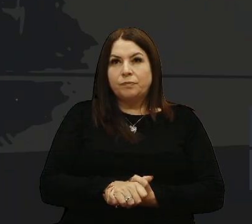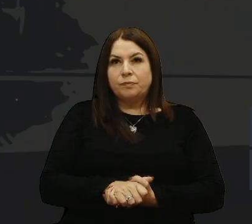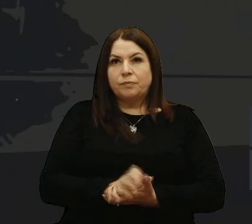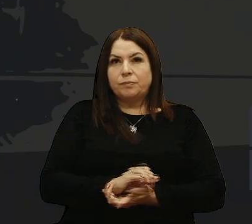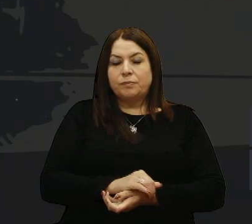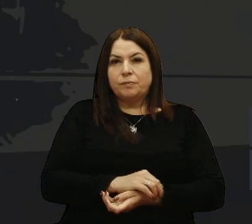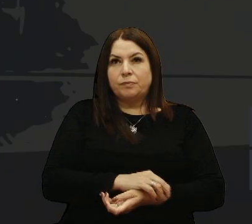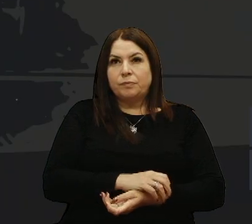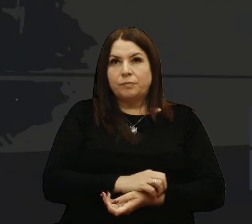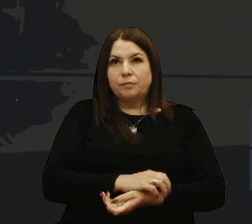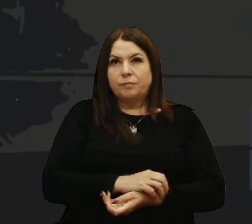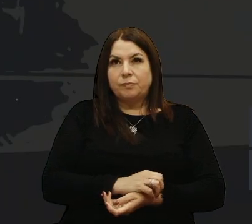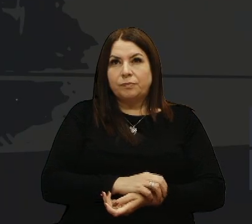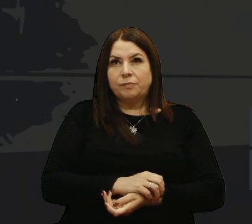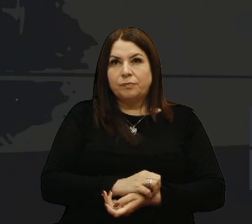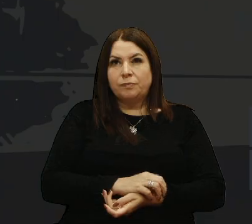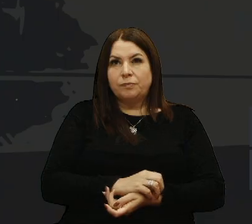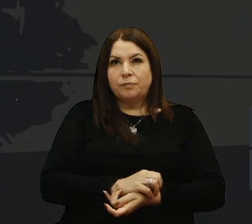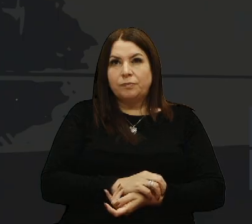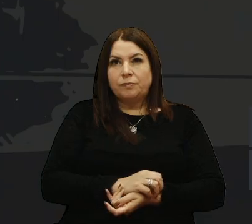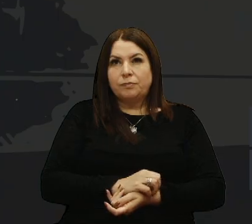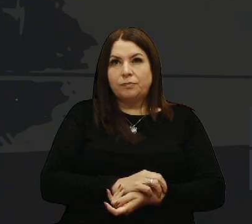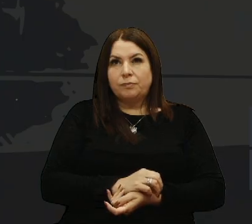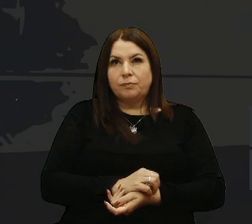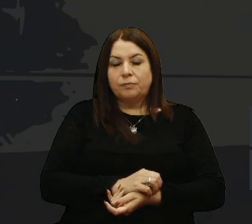Esse é o da criança.